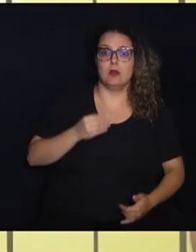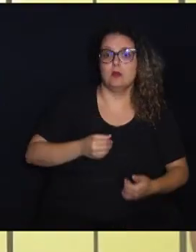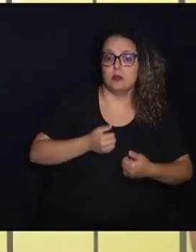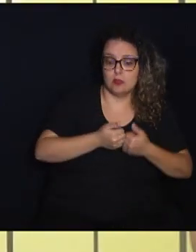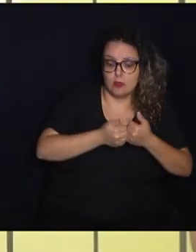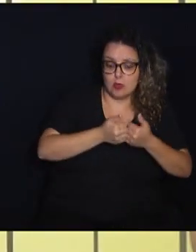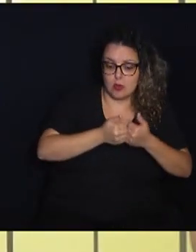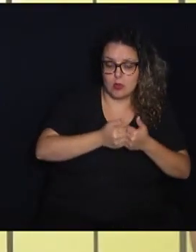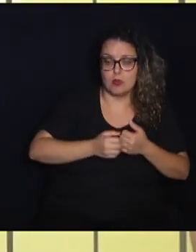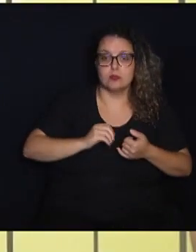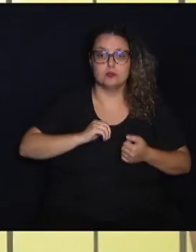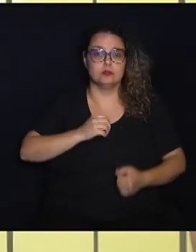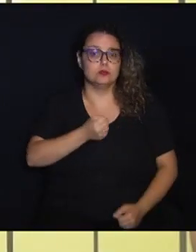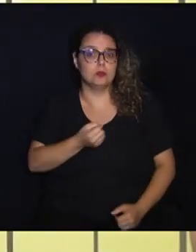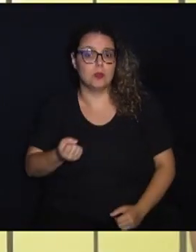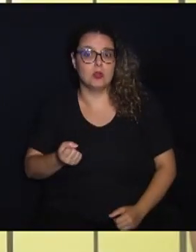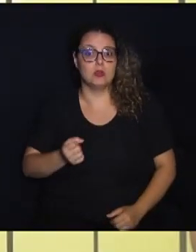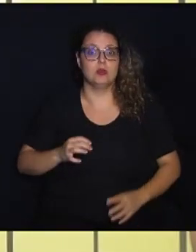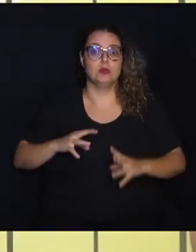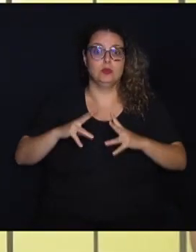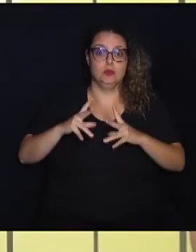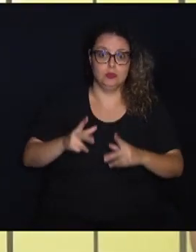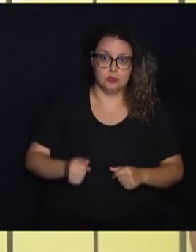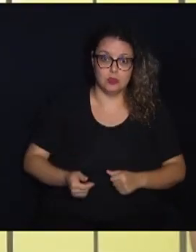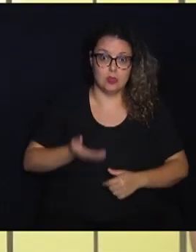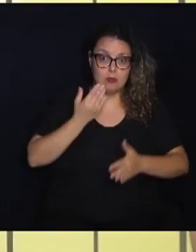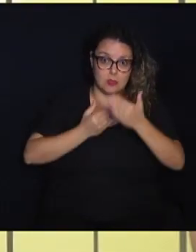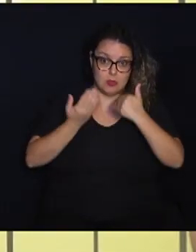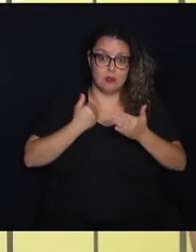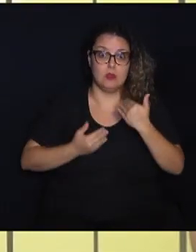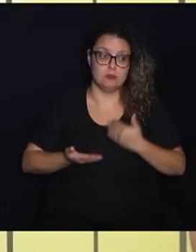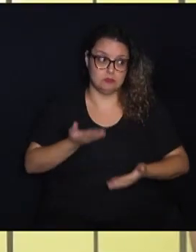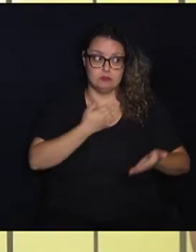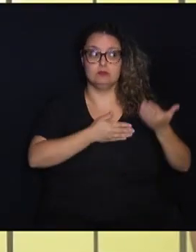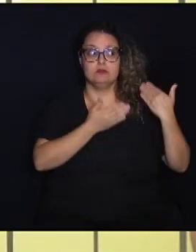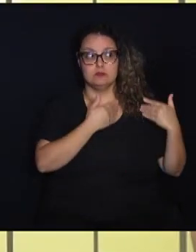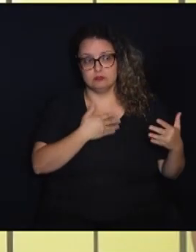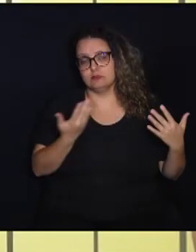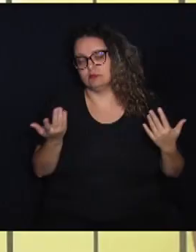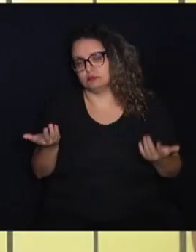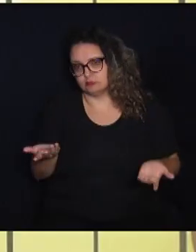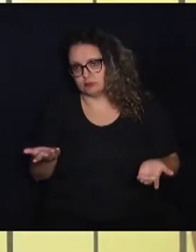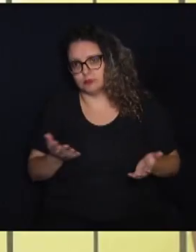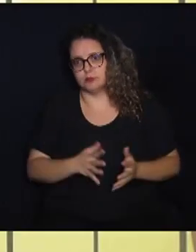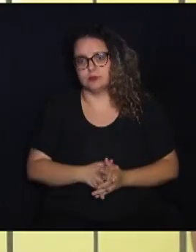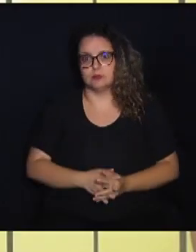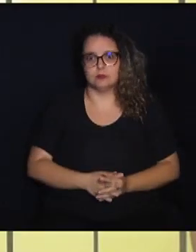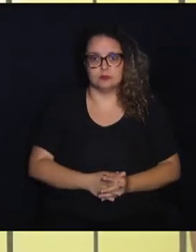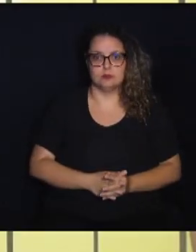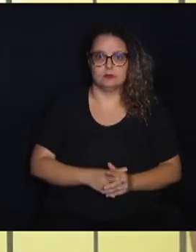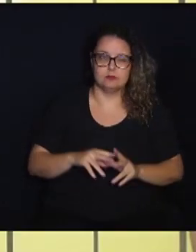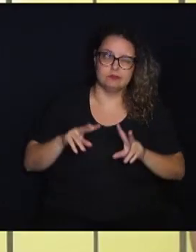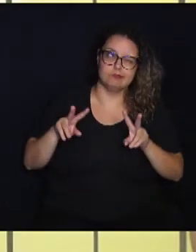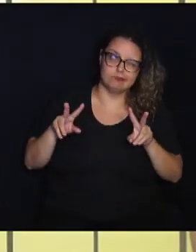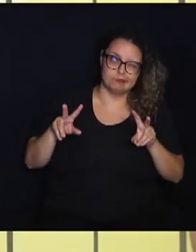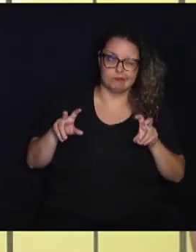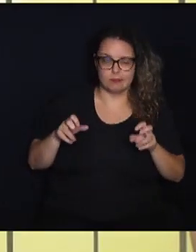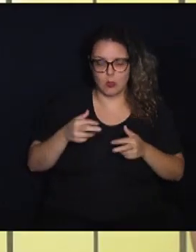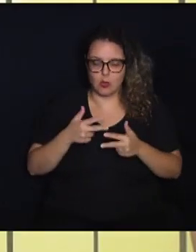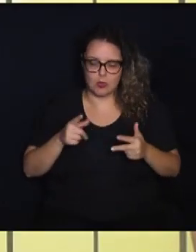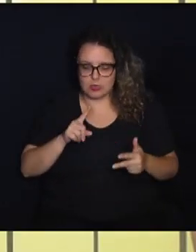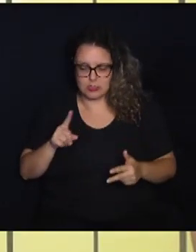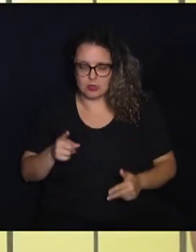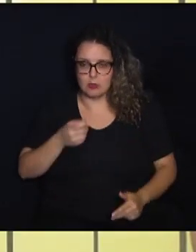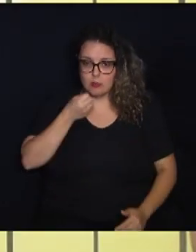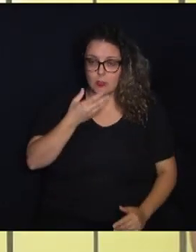da alimentação tudo aquilo que foi consumido de, vamos dizer assim, de porcarias, né? No Ano